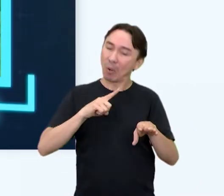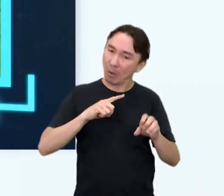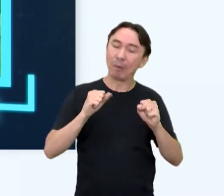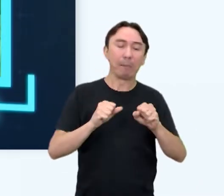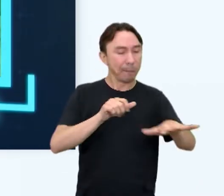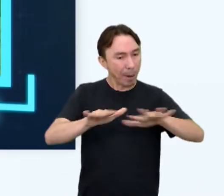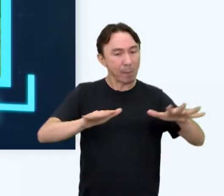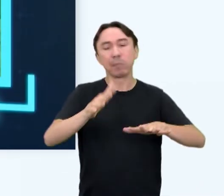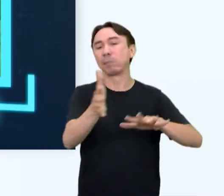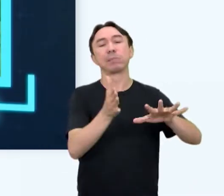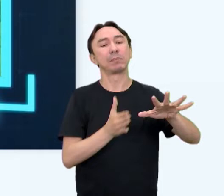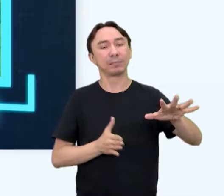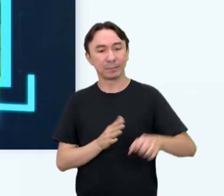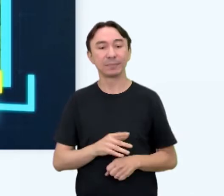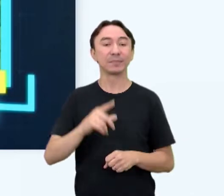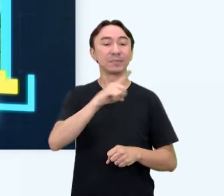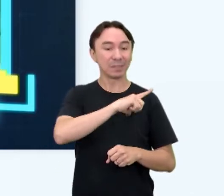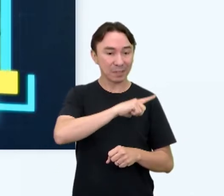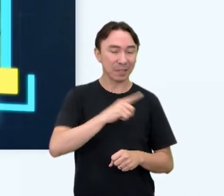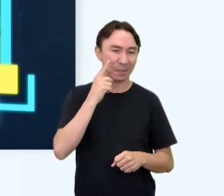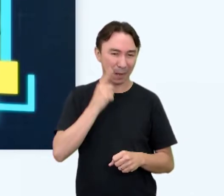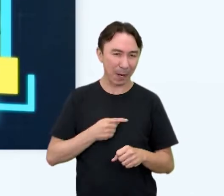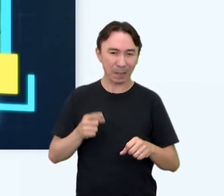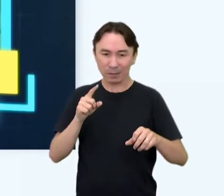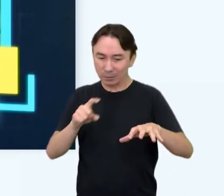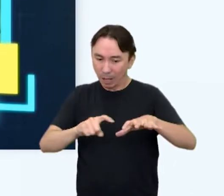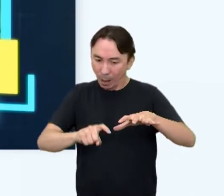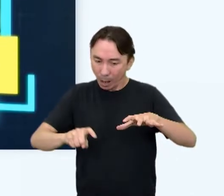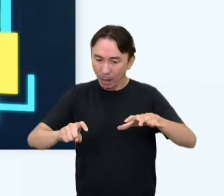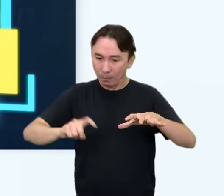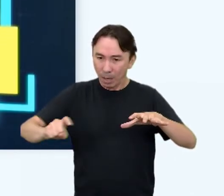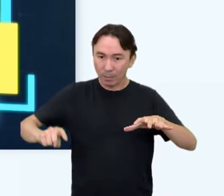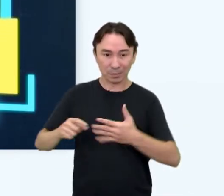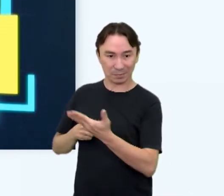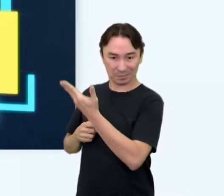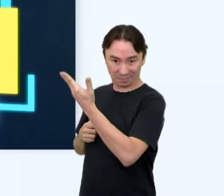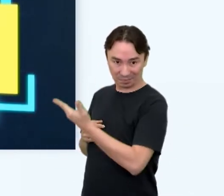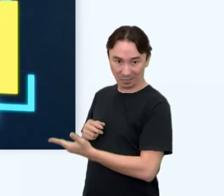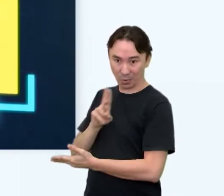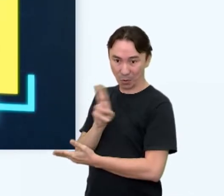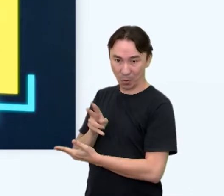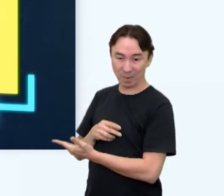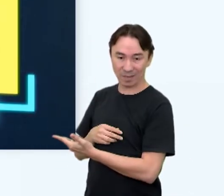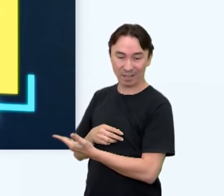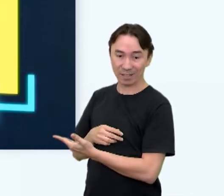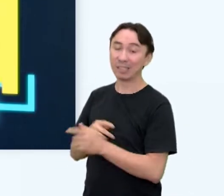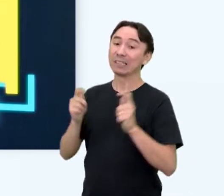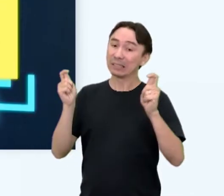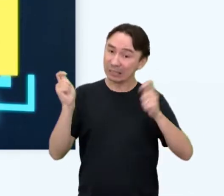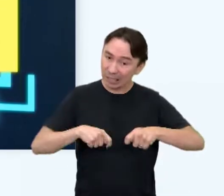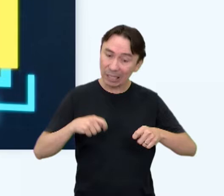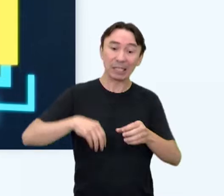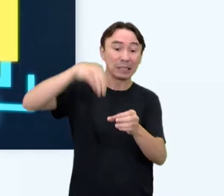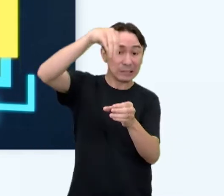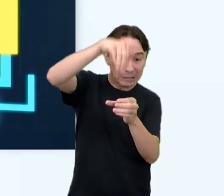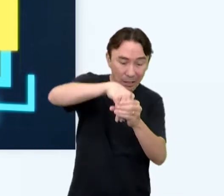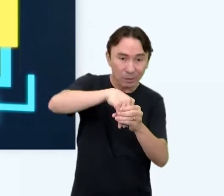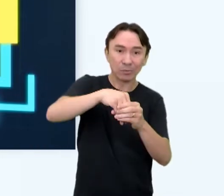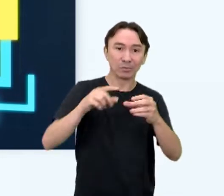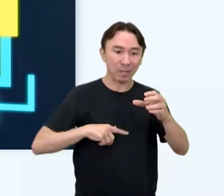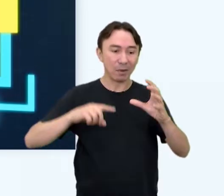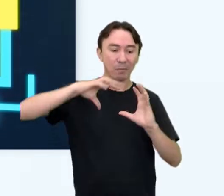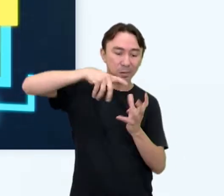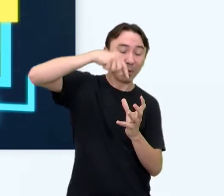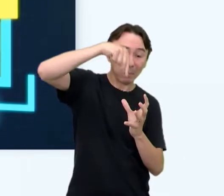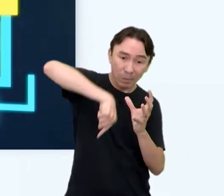Através de um instrumento denominado sismógrafo, é possível medir as vibrações internas da Terra. Essa força é